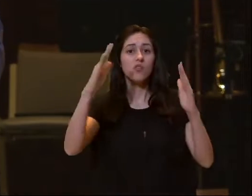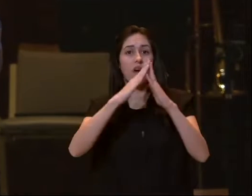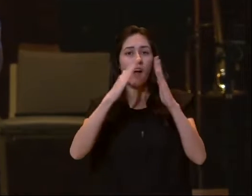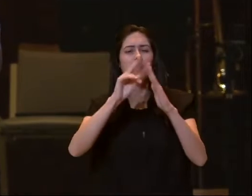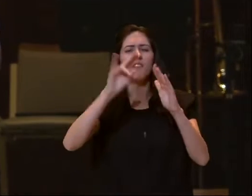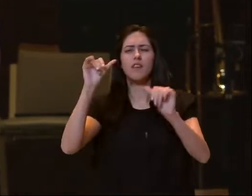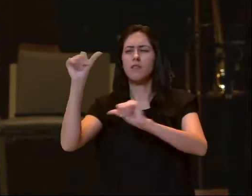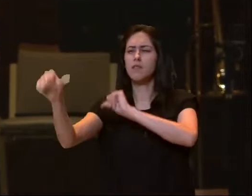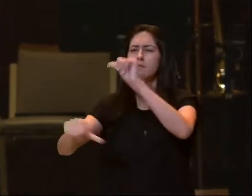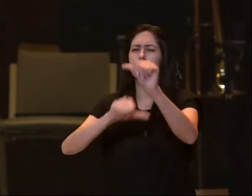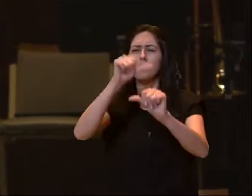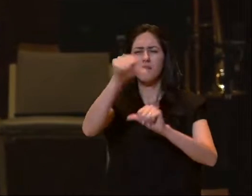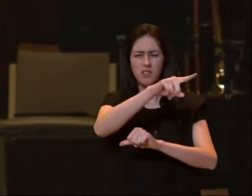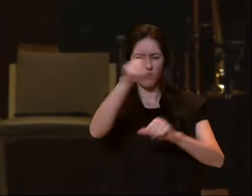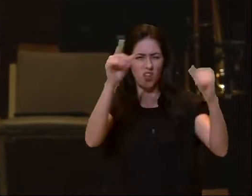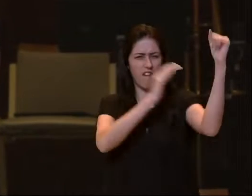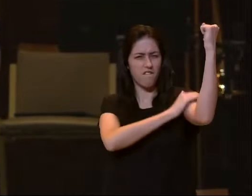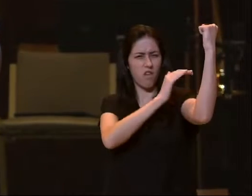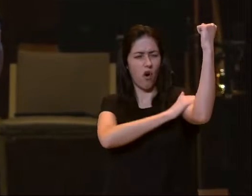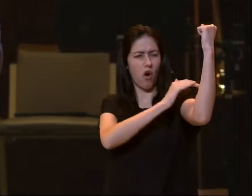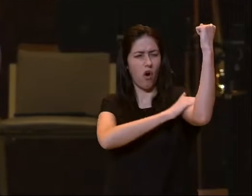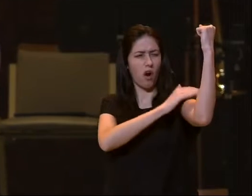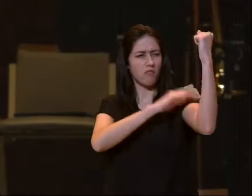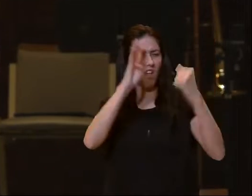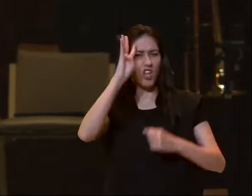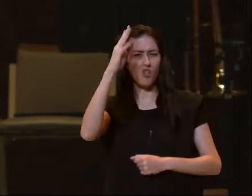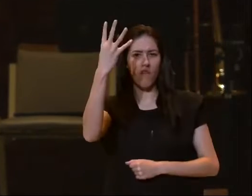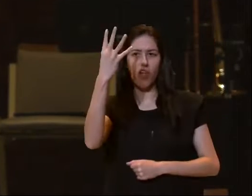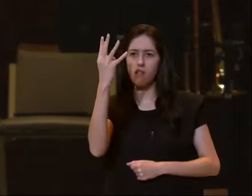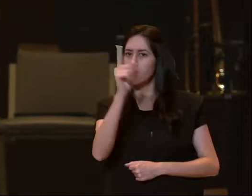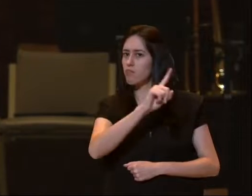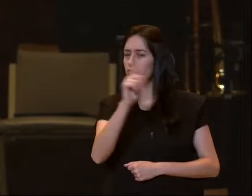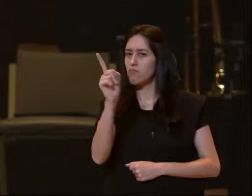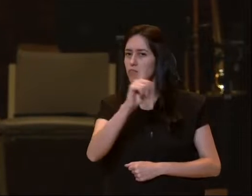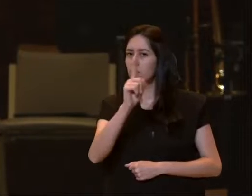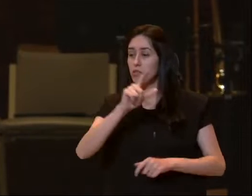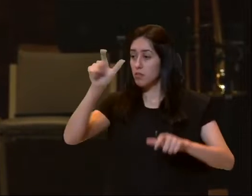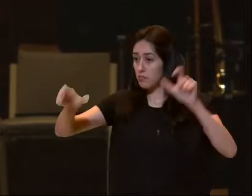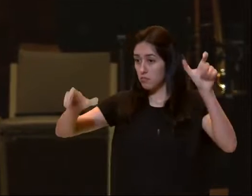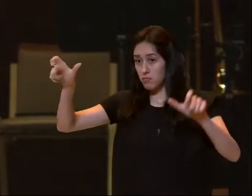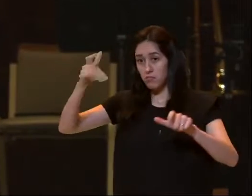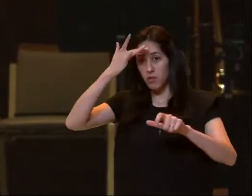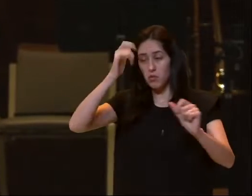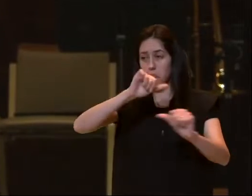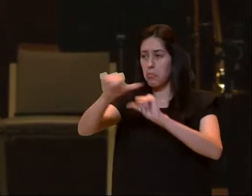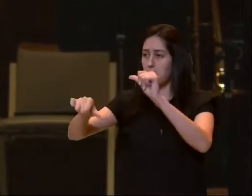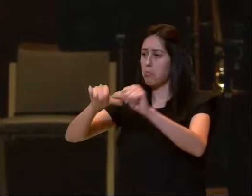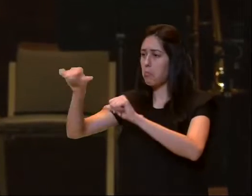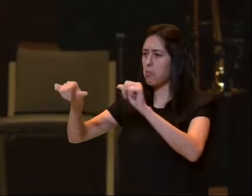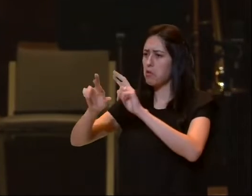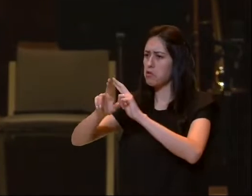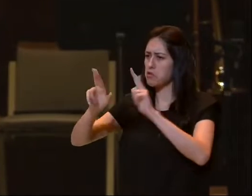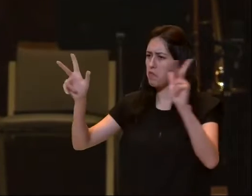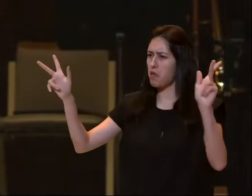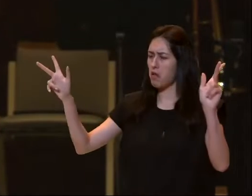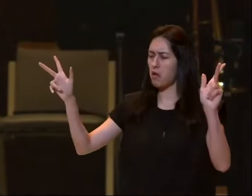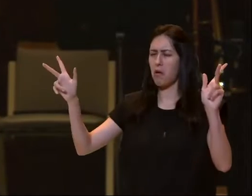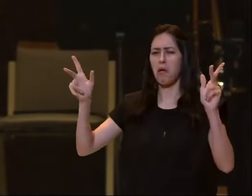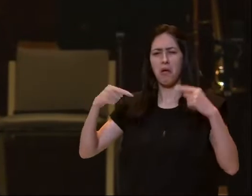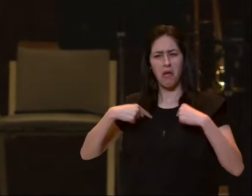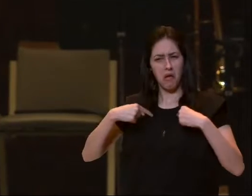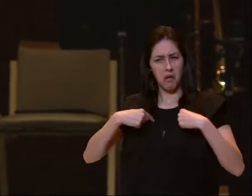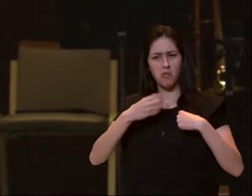transformada, não é na força do teu braço. As pessoas à sua volta serão transformadas, não é porque você é